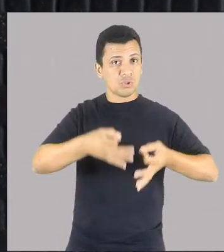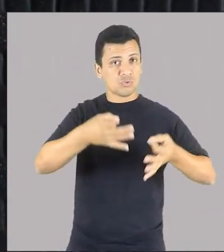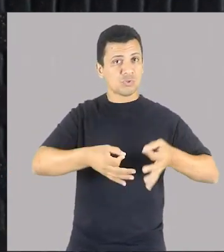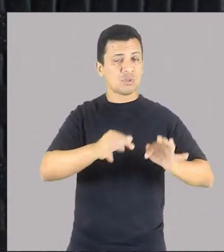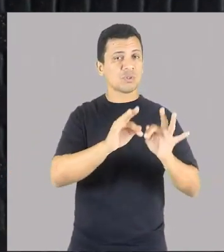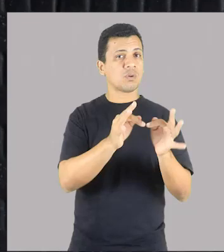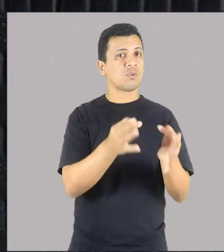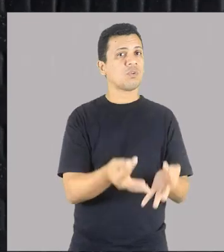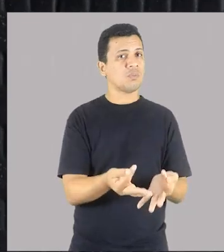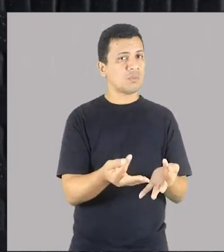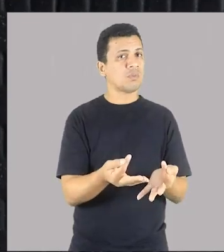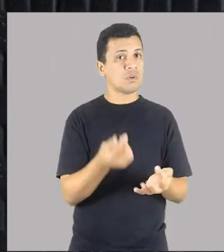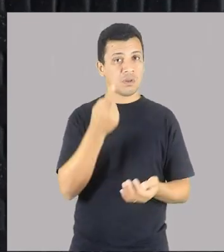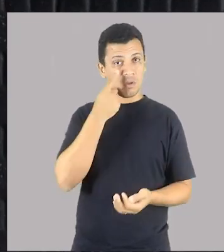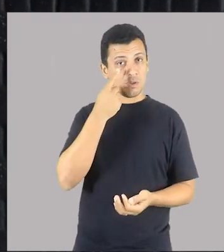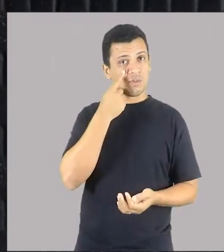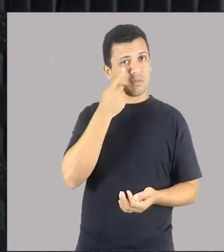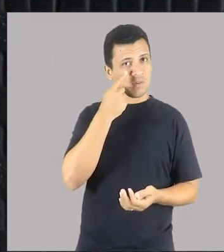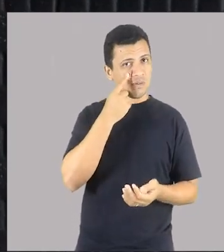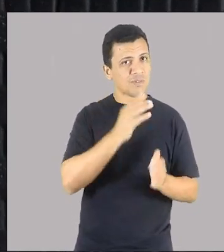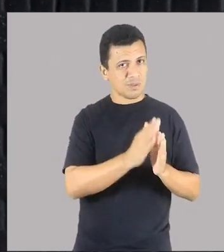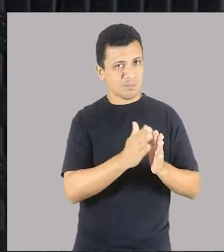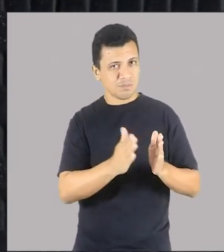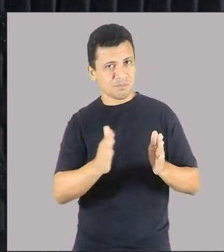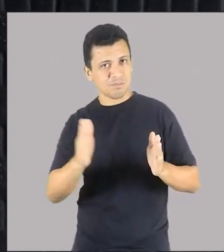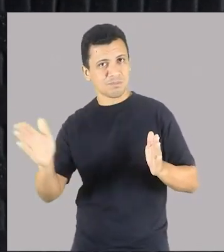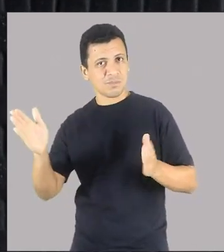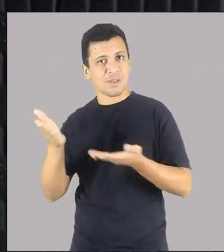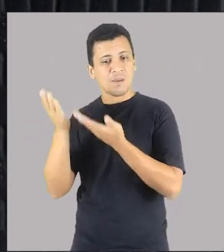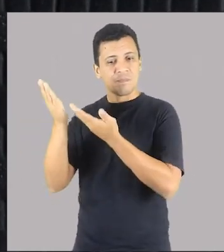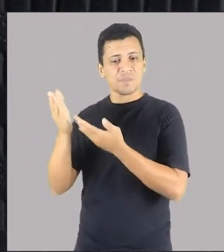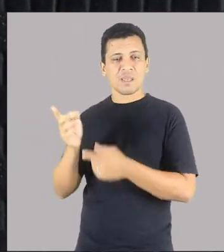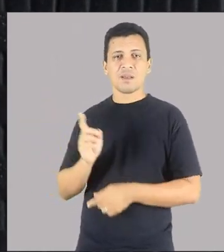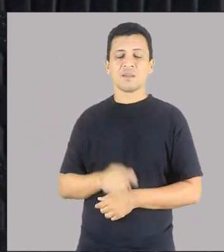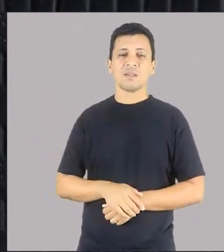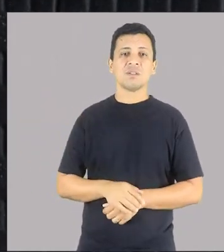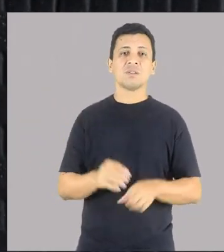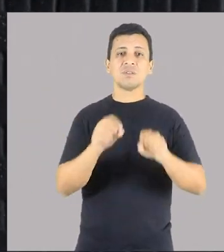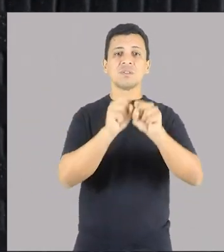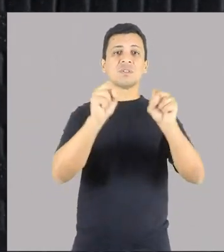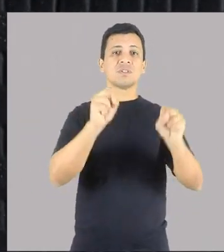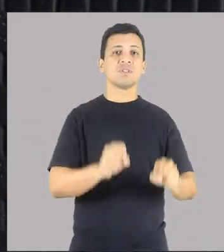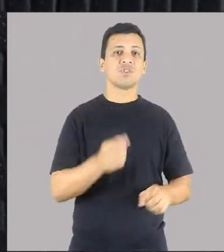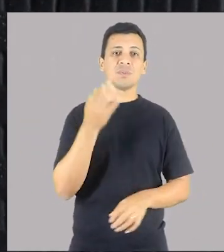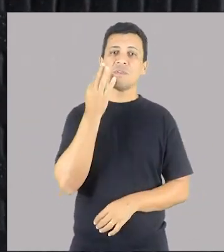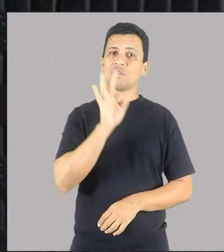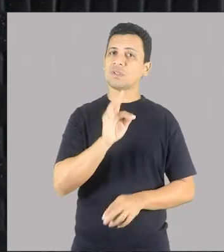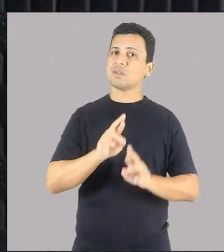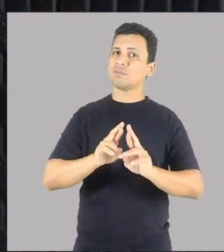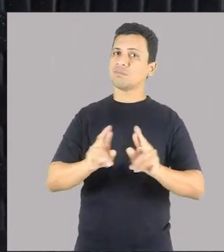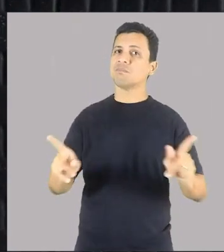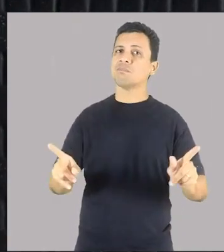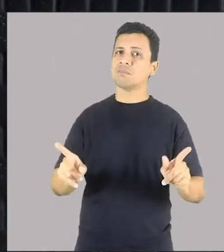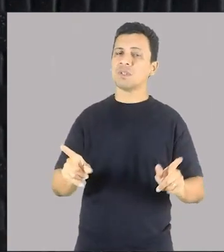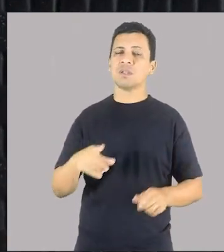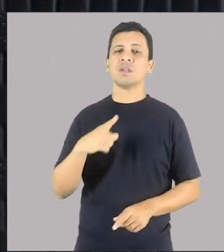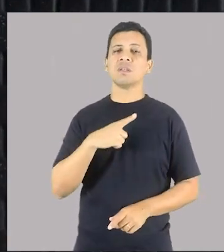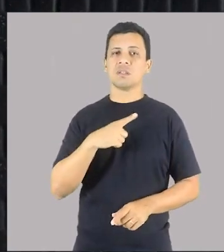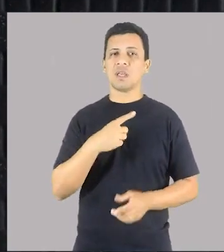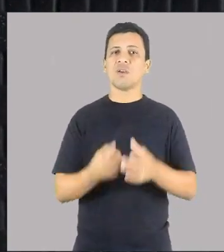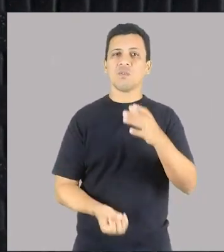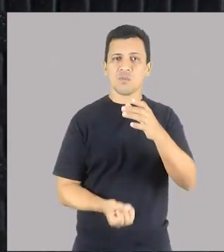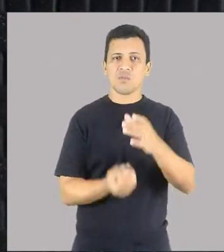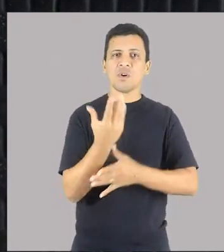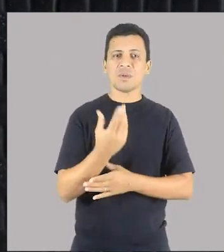justiça comum, como veremos adiante. Perfeito? Aqui, não. No sistema francês, há a formação, sim, de